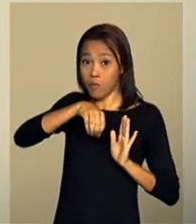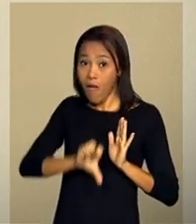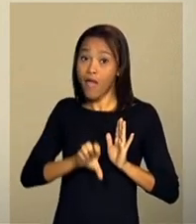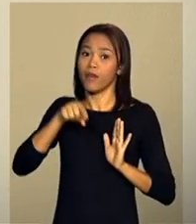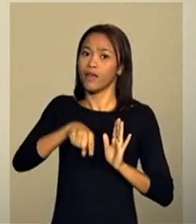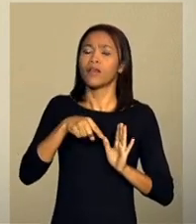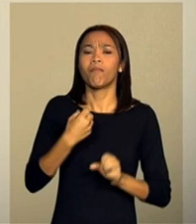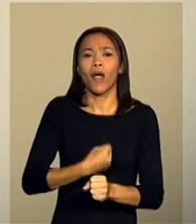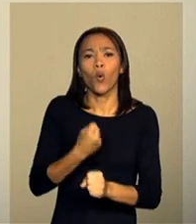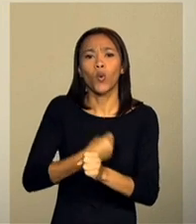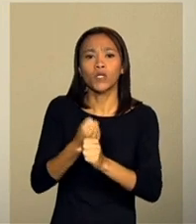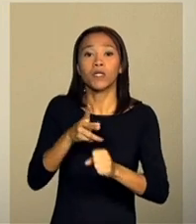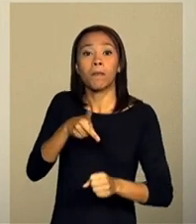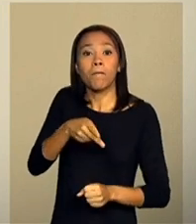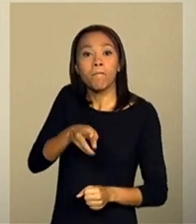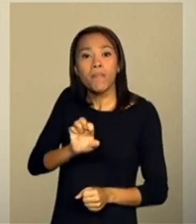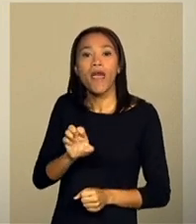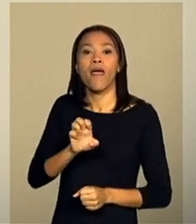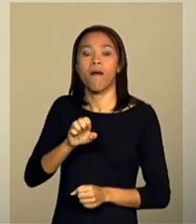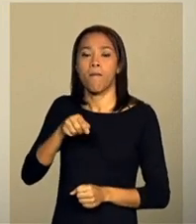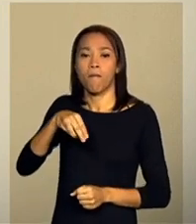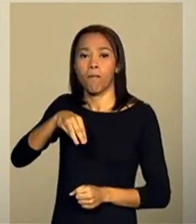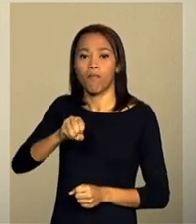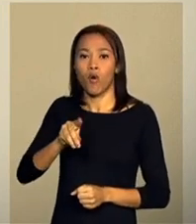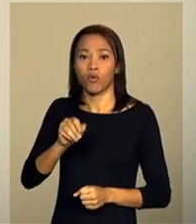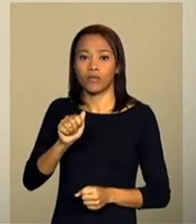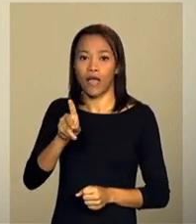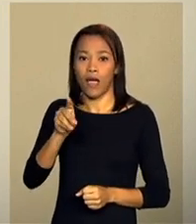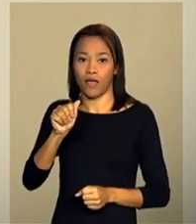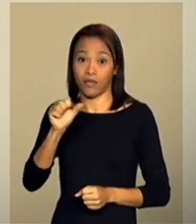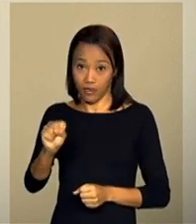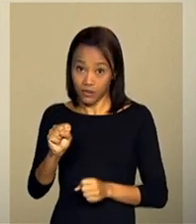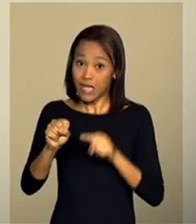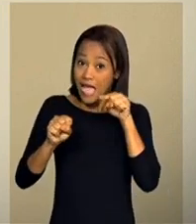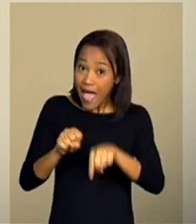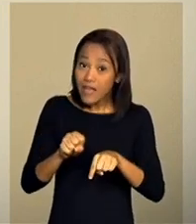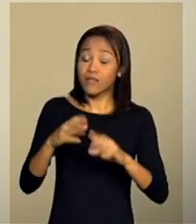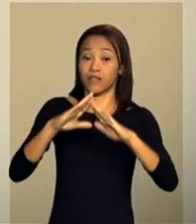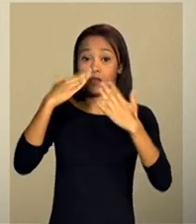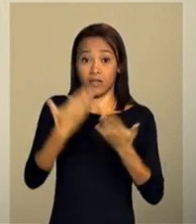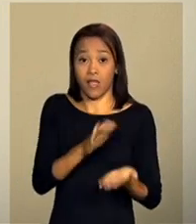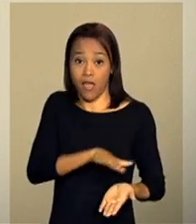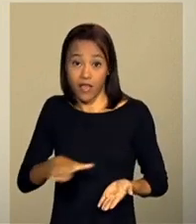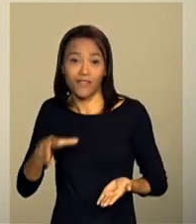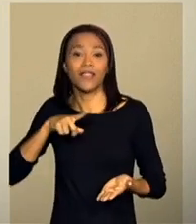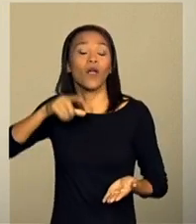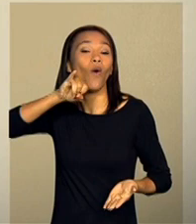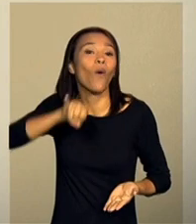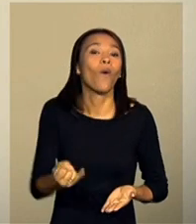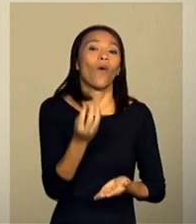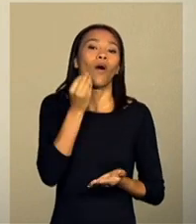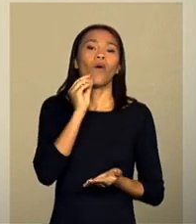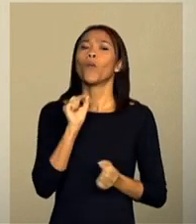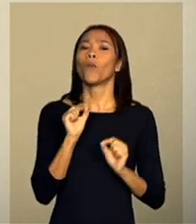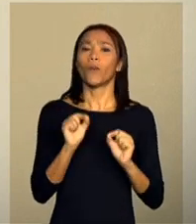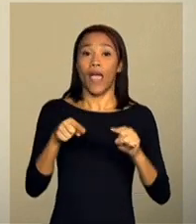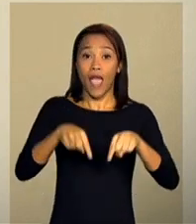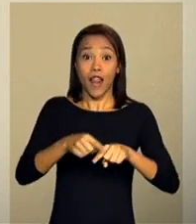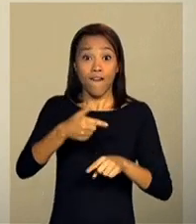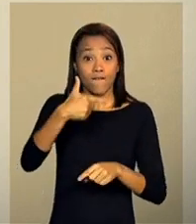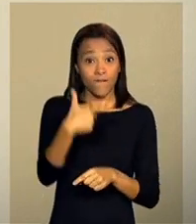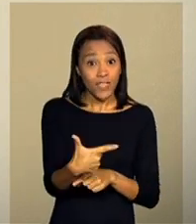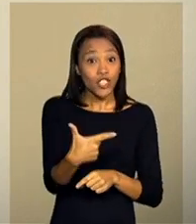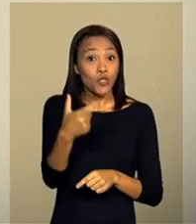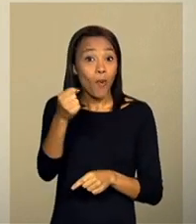das pré-moldadas e ainda essas creches vão ter uma Outra vantagem elas vão ficar